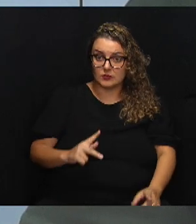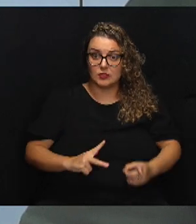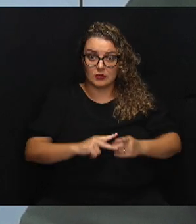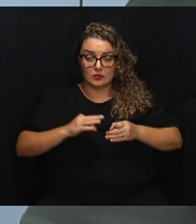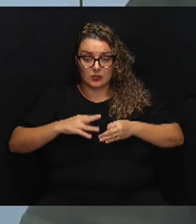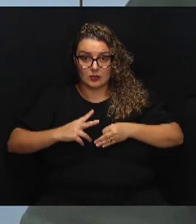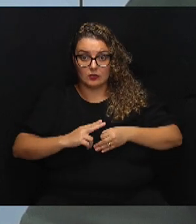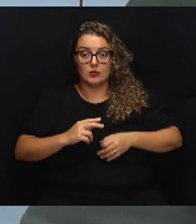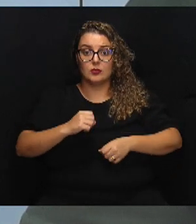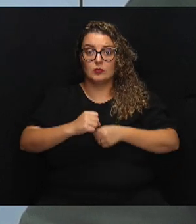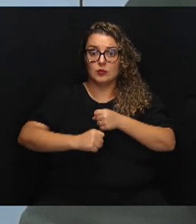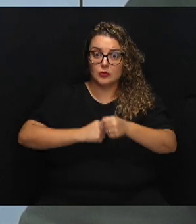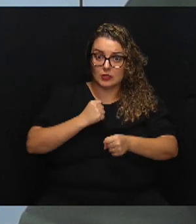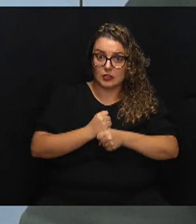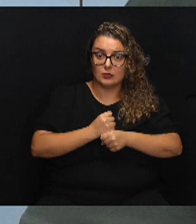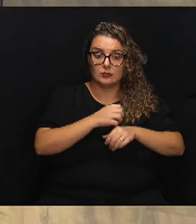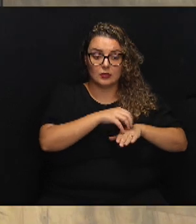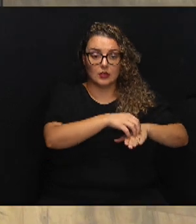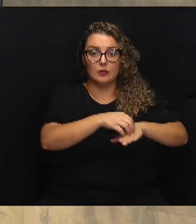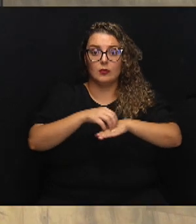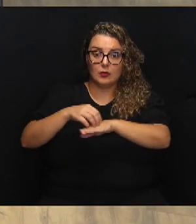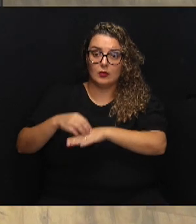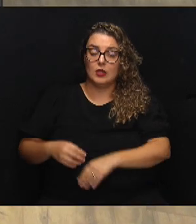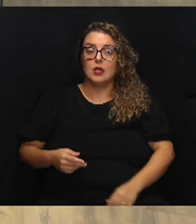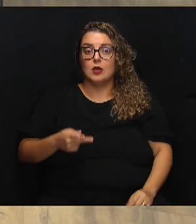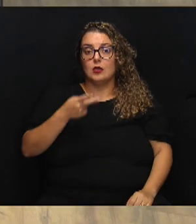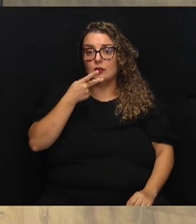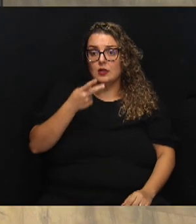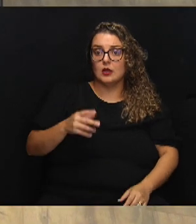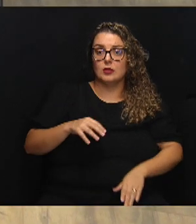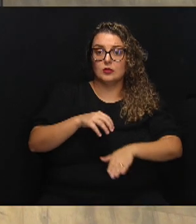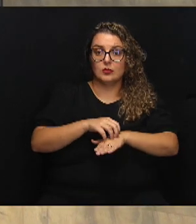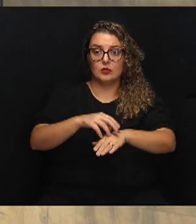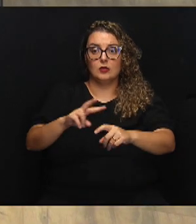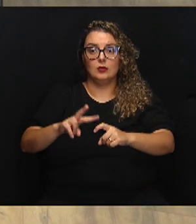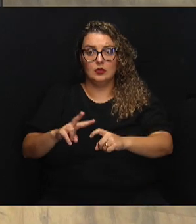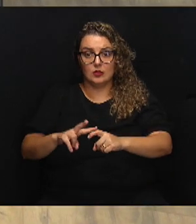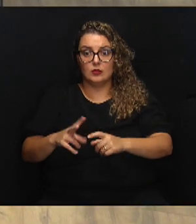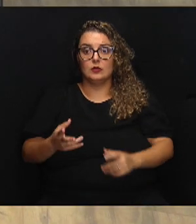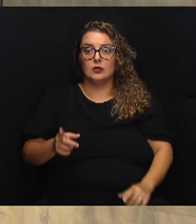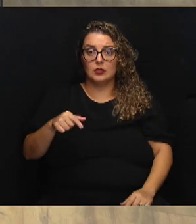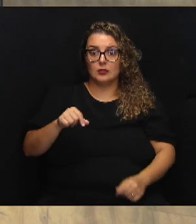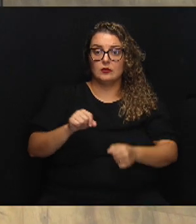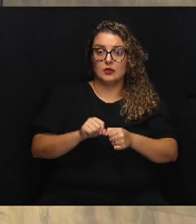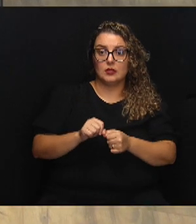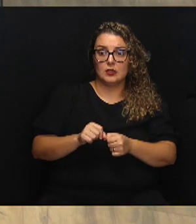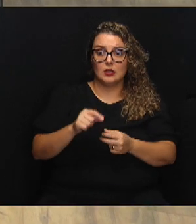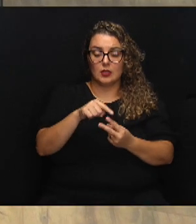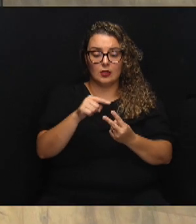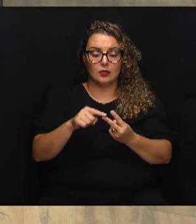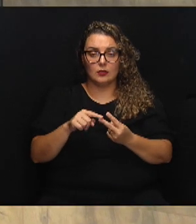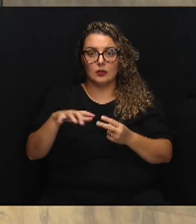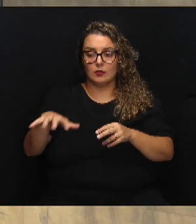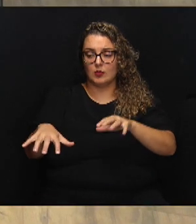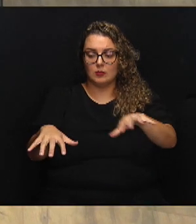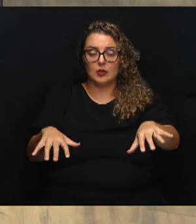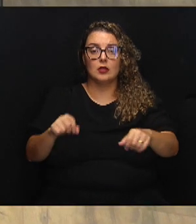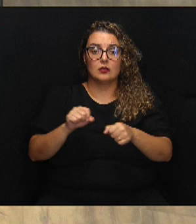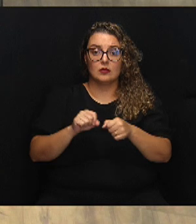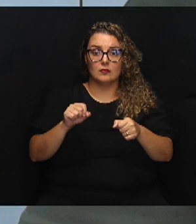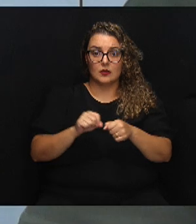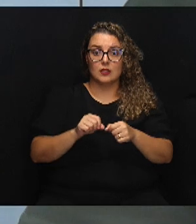município de Campinas. A gente pode falar do consultório veterinário móvel, que são 2 unidades que fazem